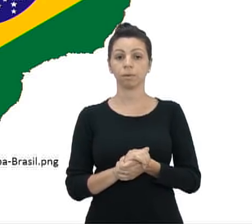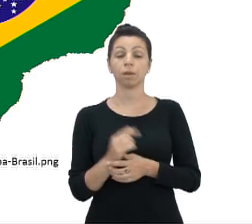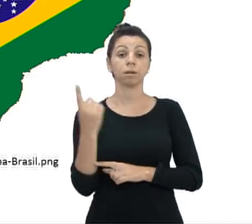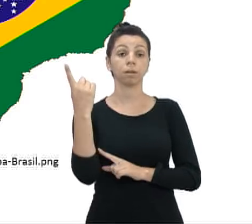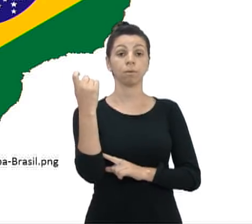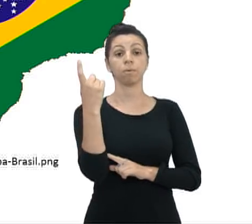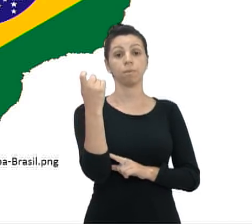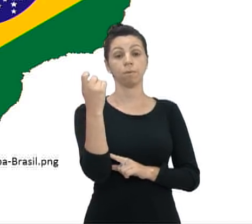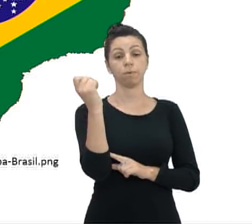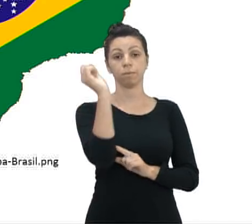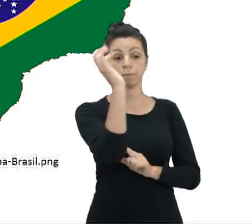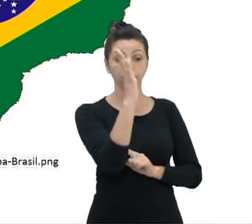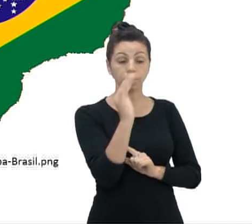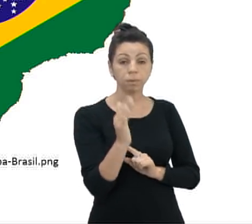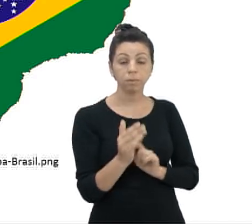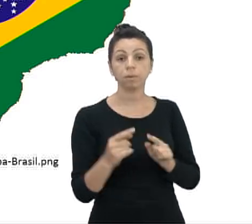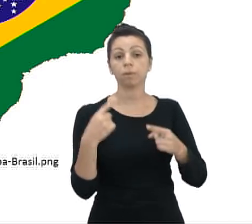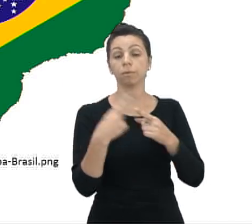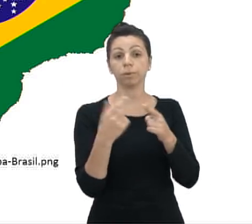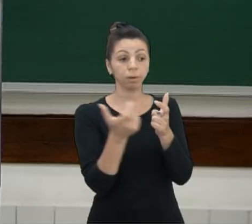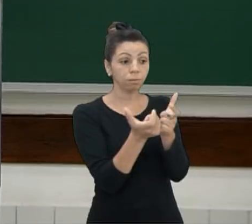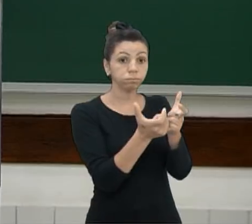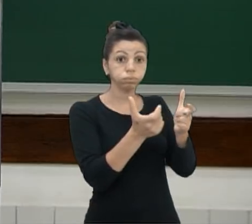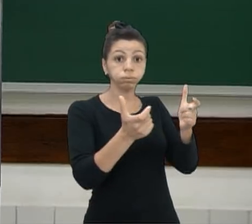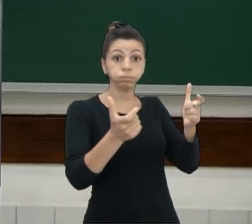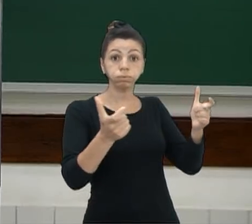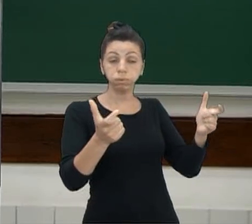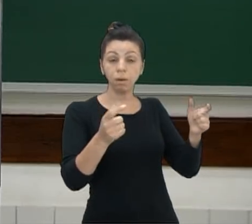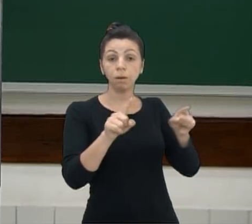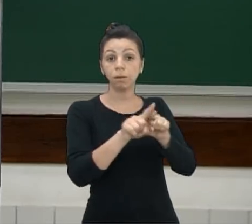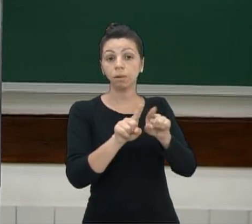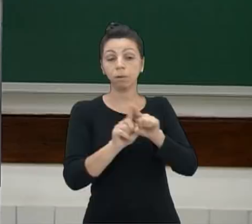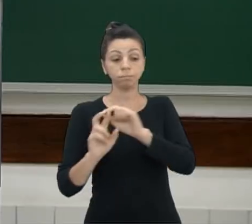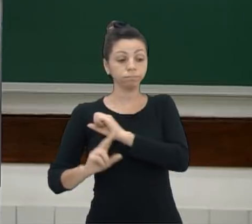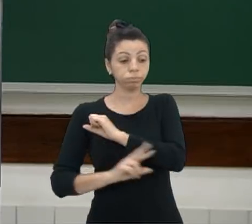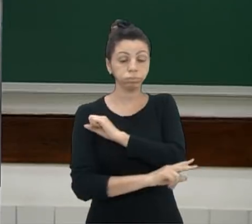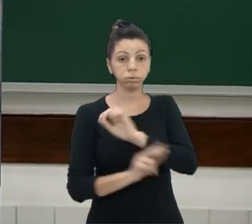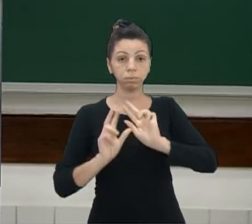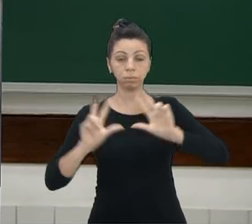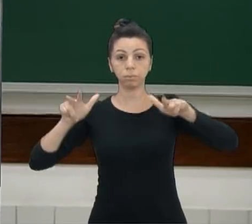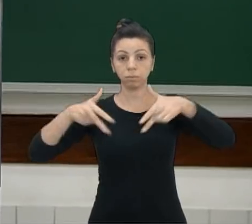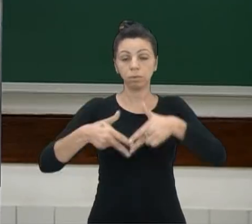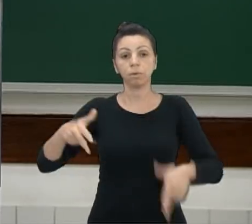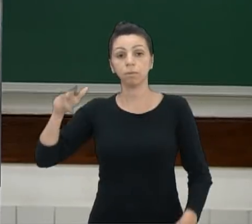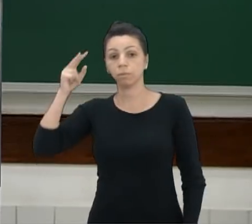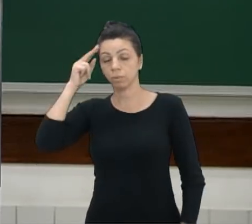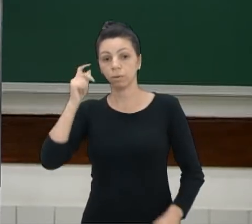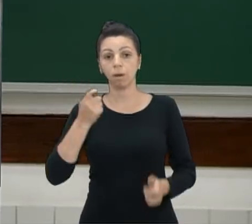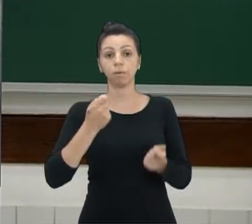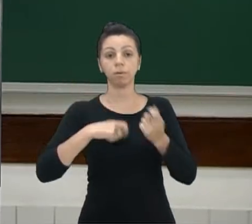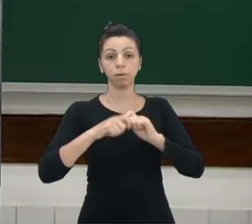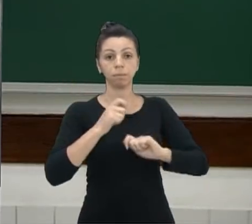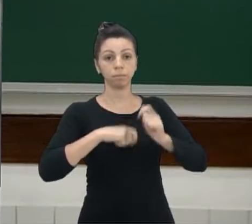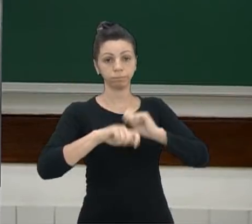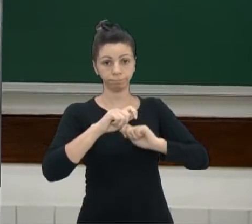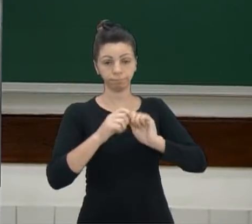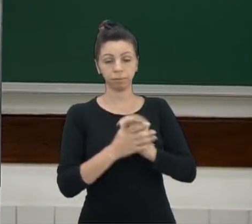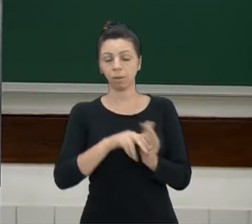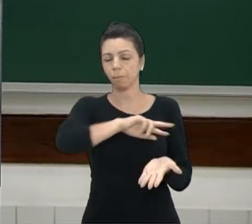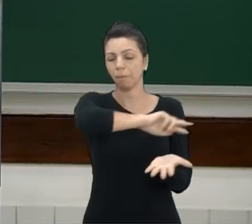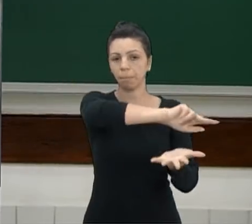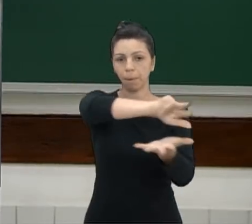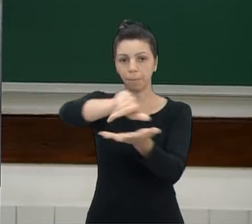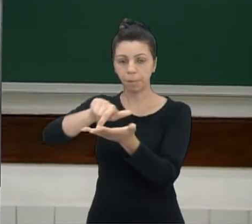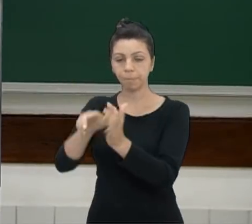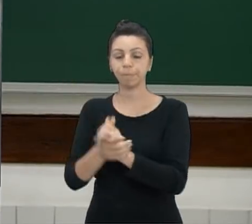de regionalização, haja vista o seu tamanho e a sua diversidade étnica, cultural e econômica. Então, como o Brasil